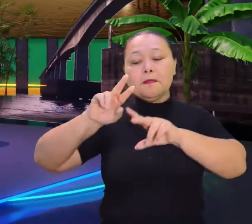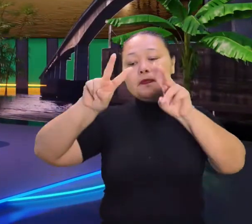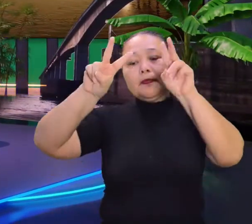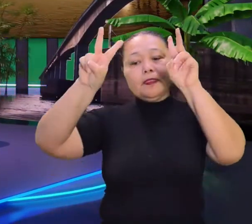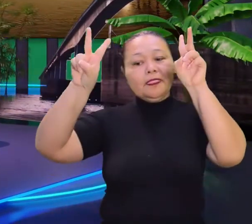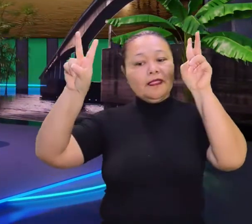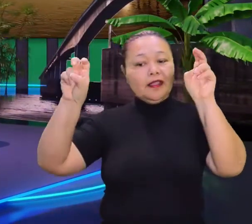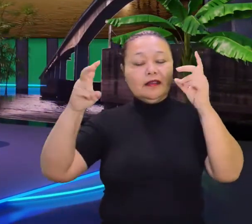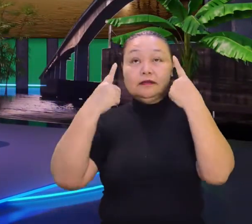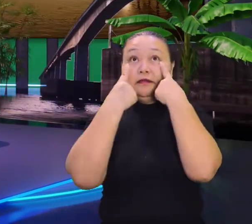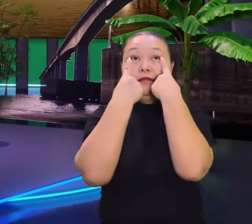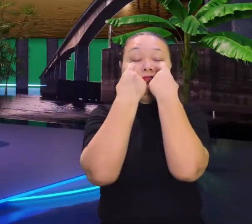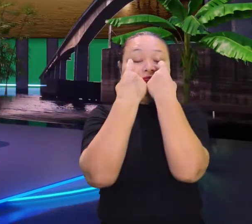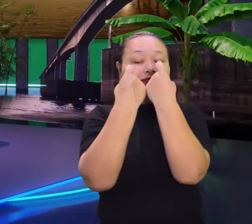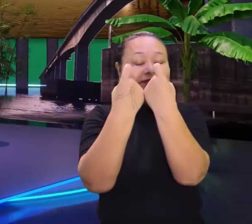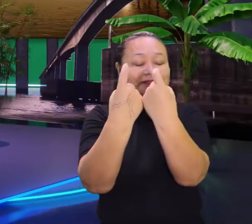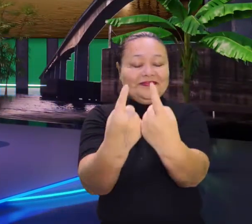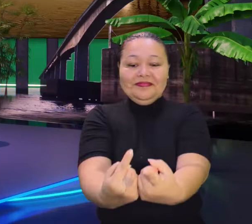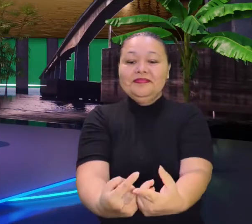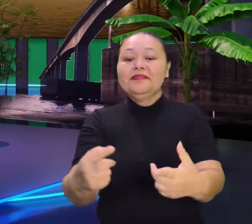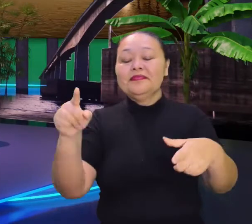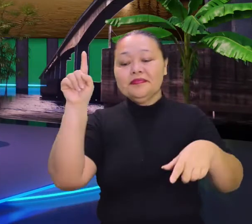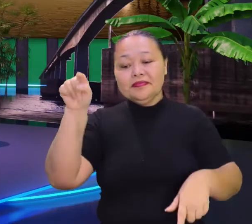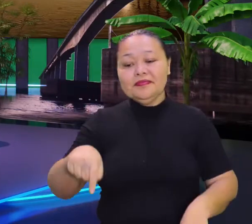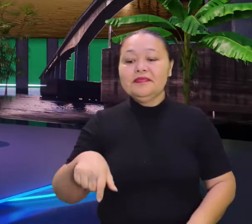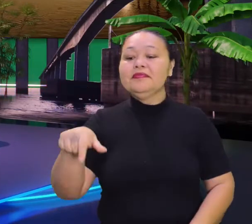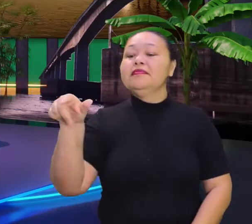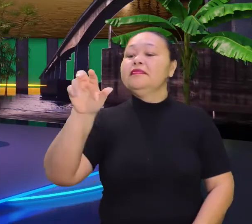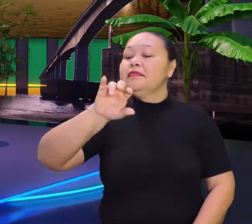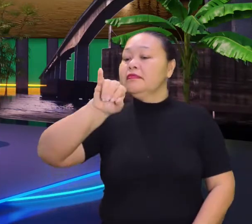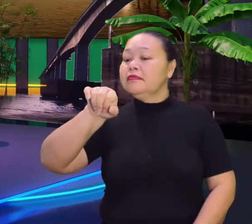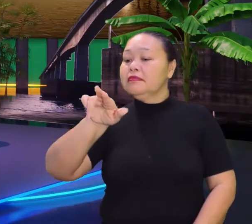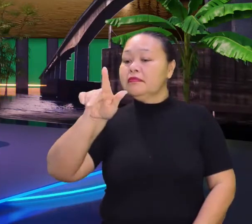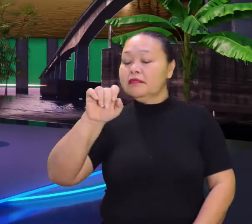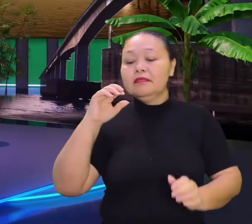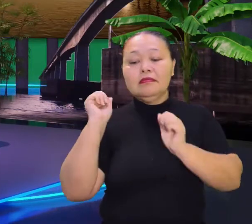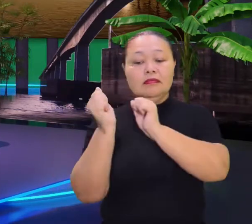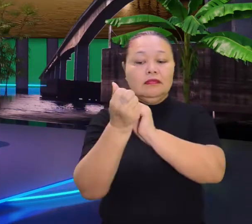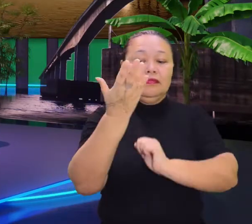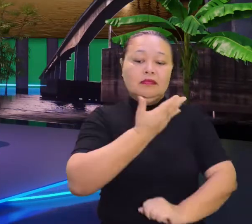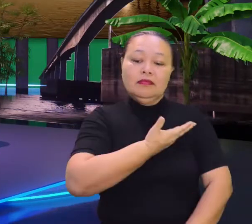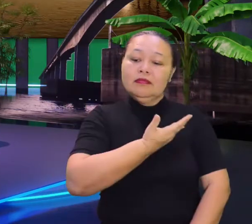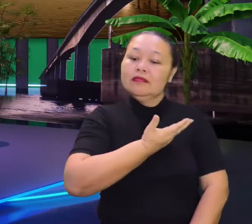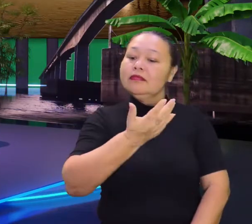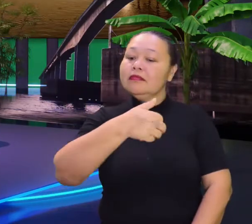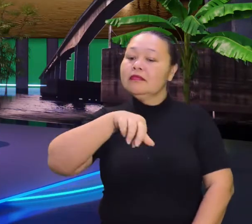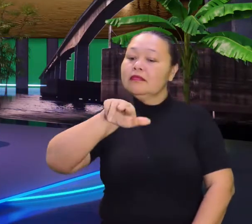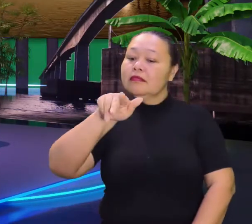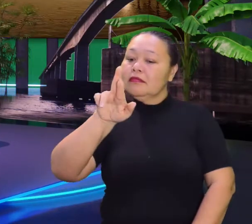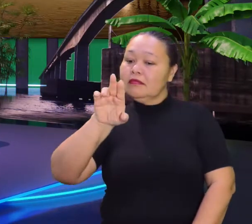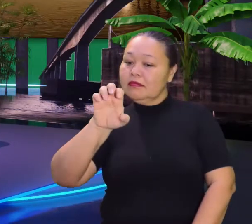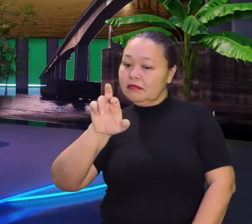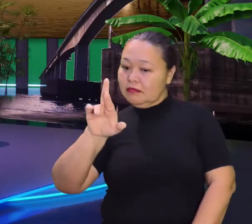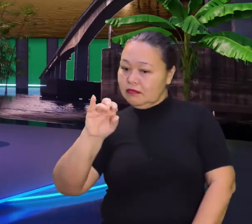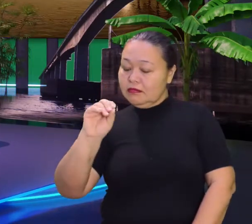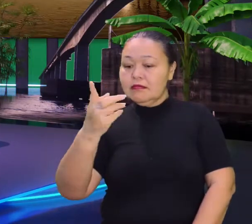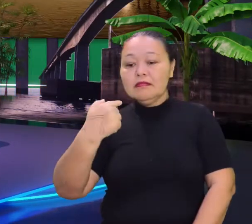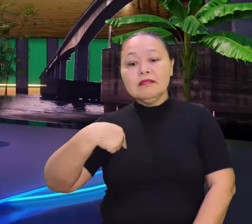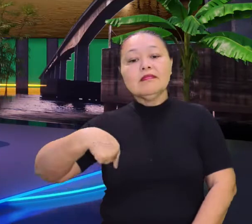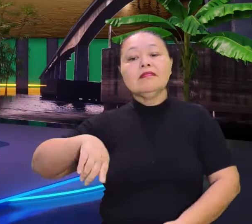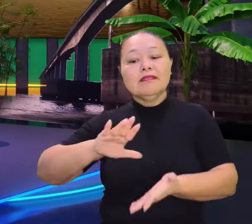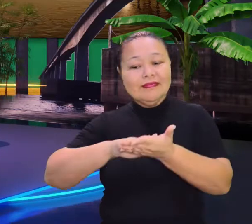assunto interessantíssimo. Eu, professor Jorge, junto com meu amigo Rogério, Isso aí. Rogério, Estamos e com juntos.